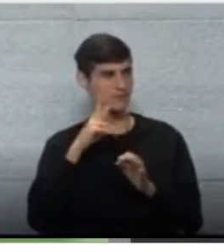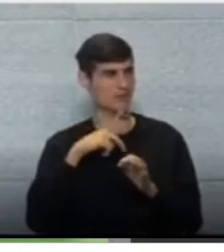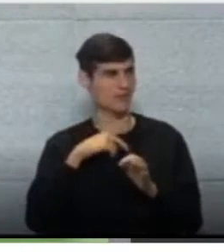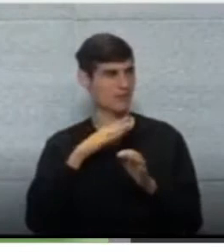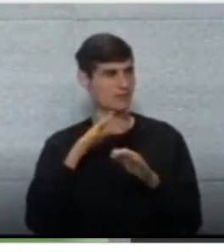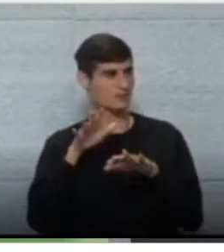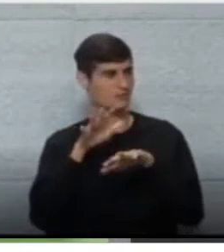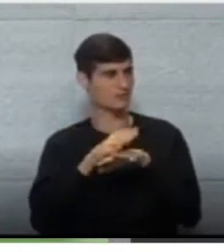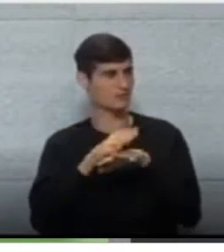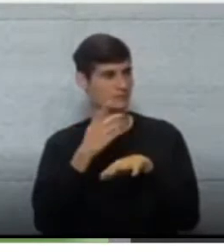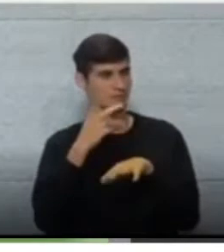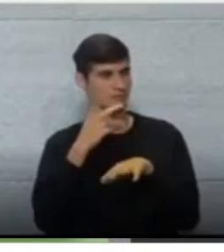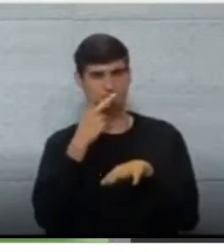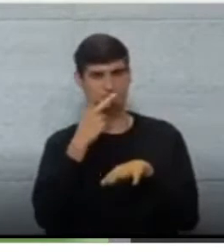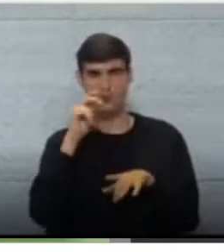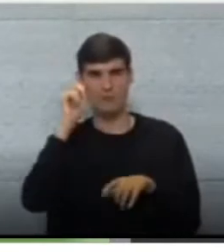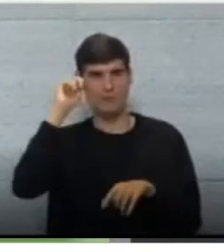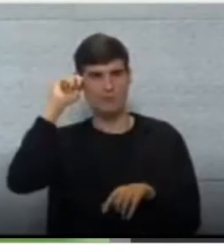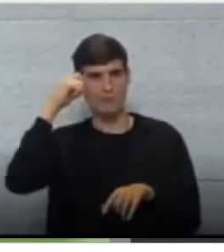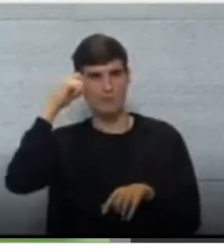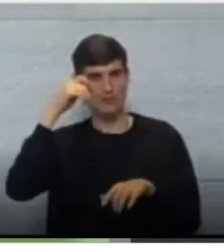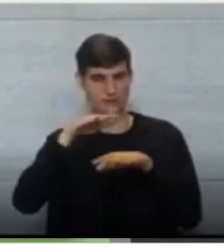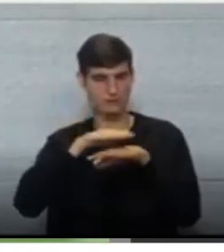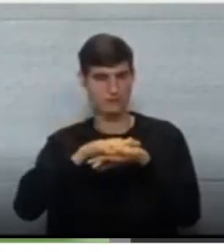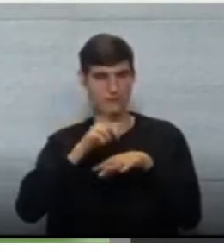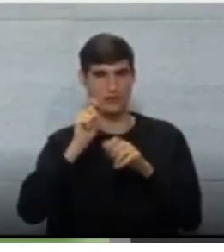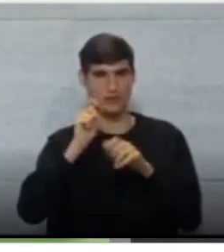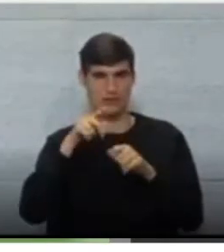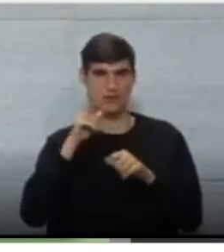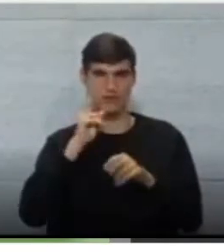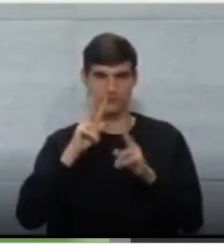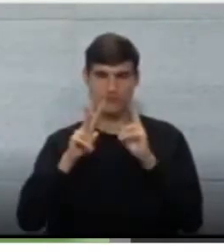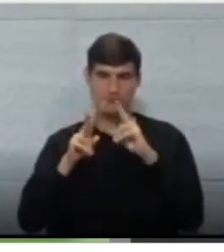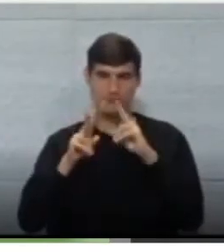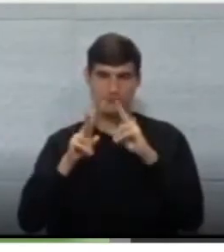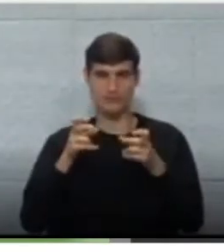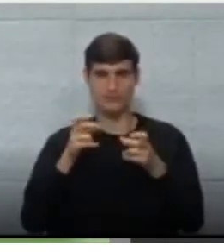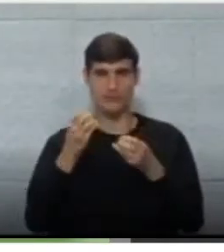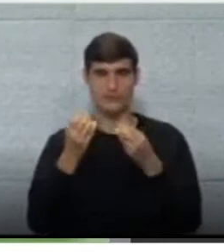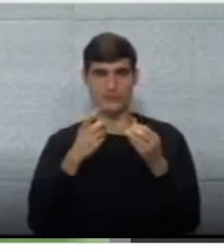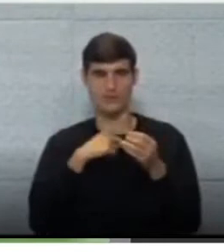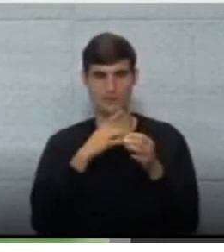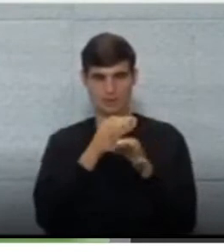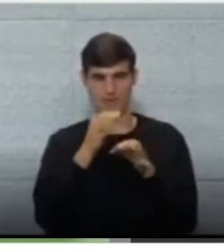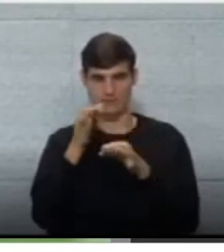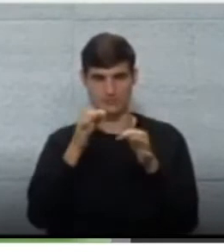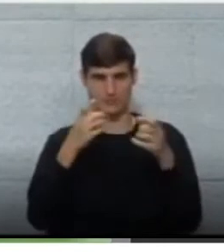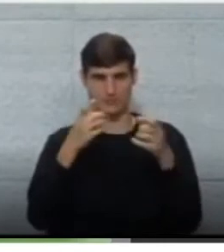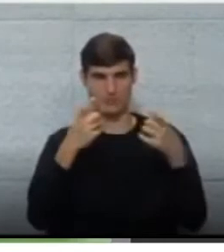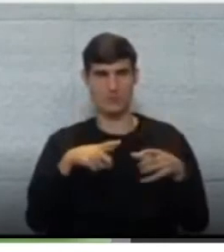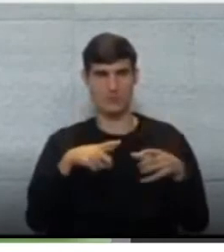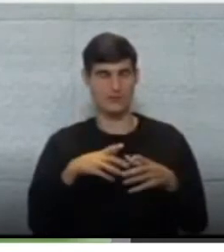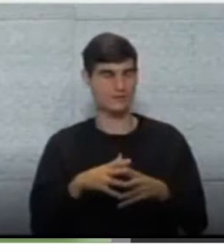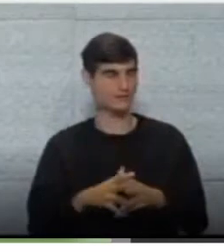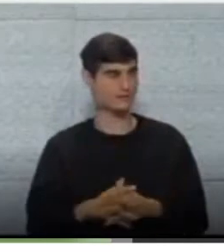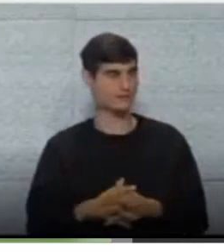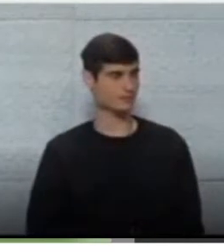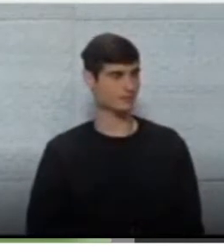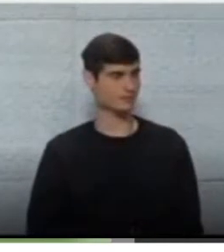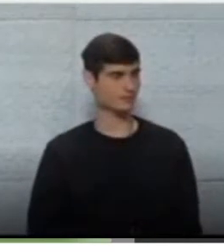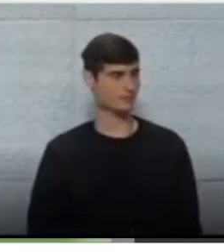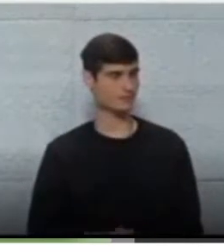preta sobre o agar, que vai ajudar a fazer a identificação também direta desse meio BP do estafilococcus. Então, ele fica